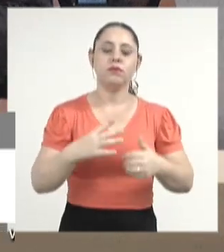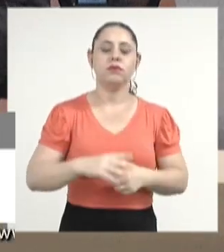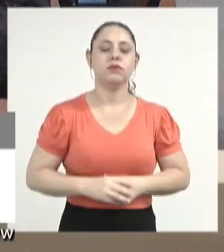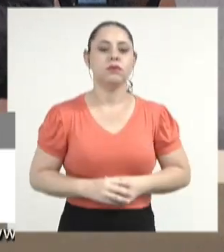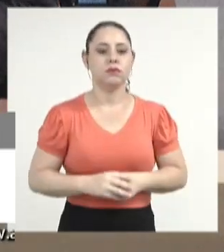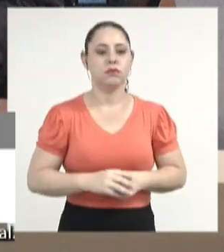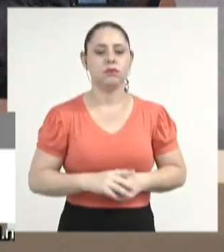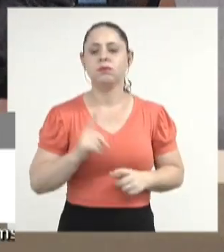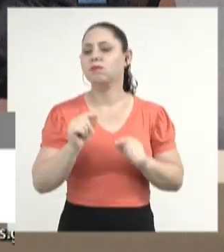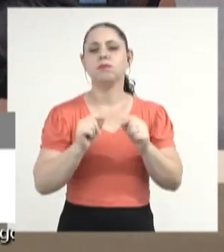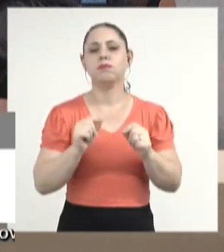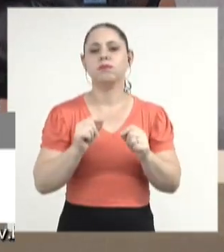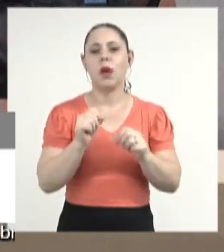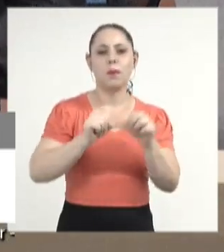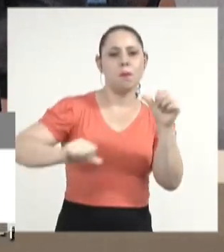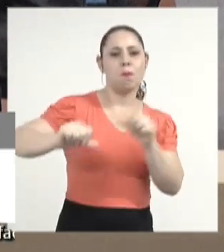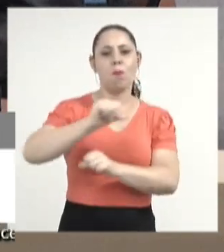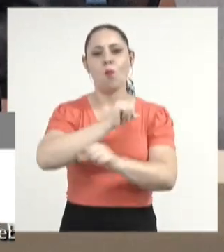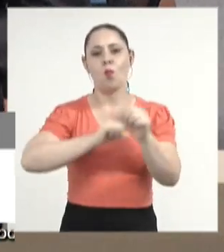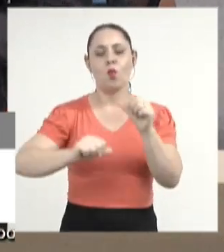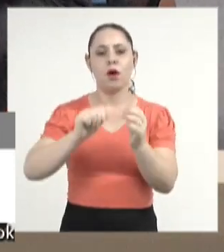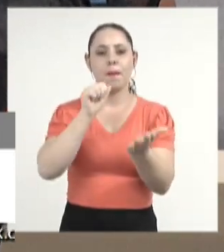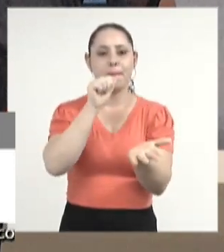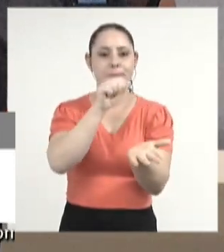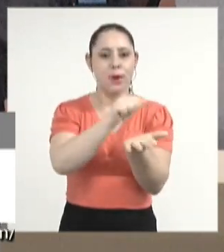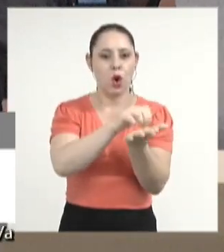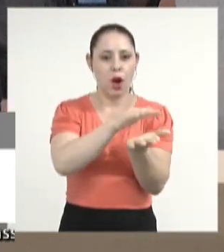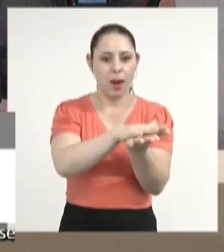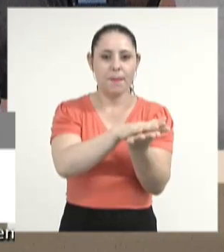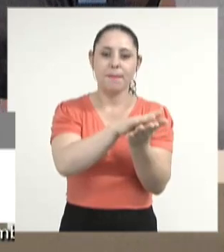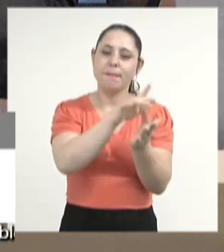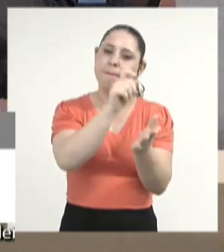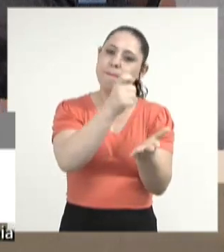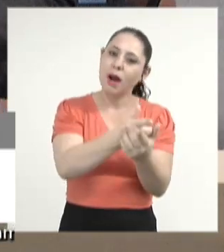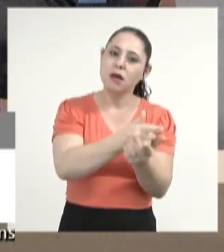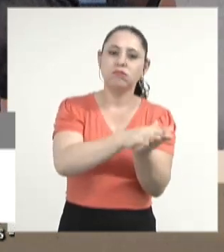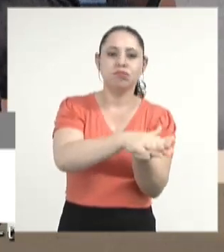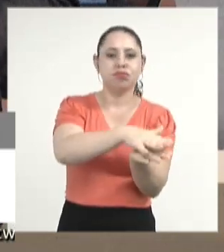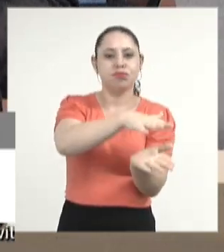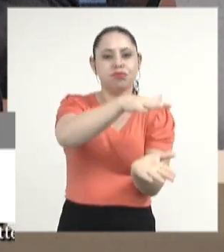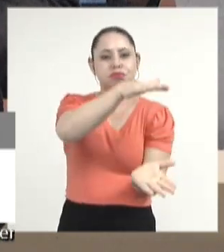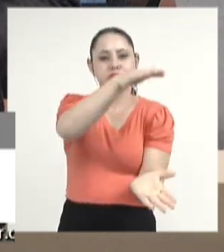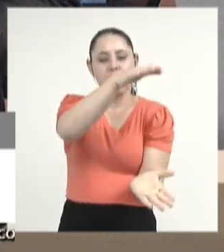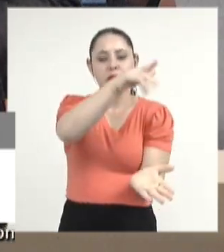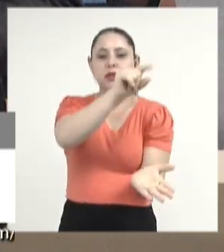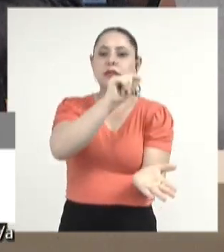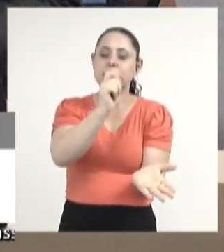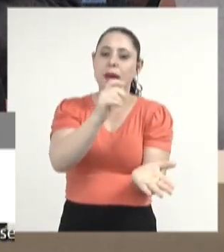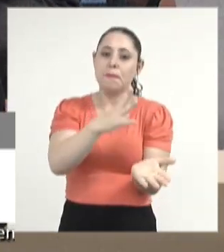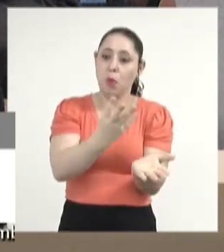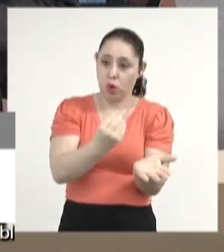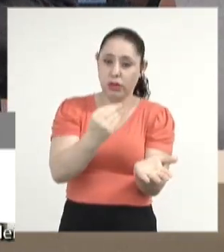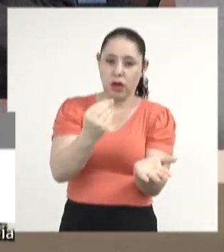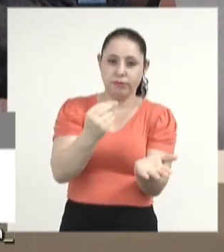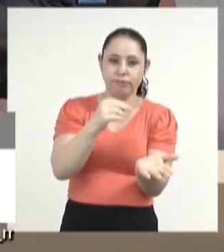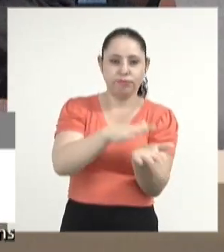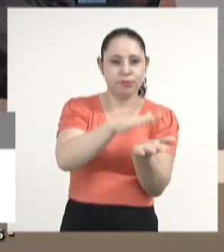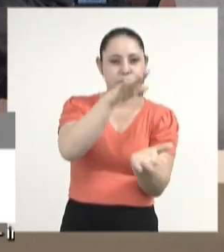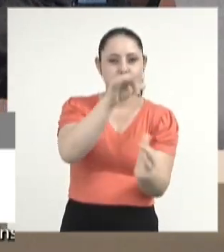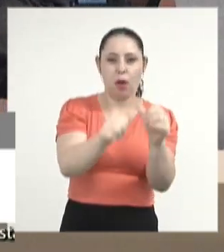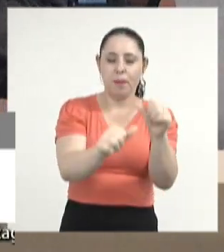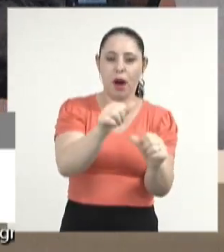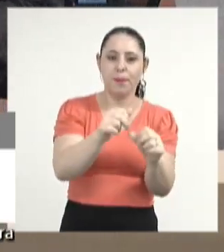discussão, que é aquela conversão da licença compensatória por acúmulo processual em pecúnia, né?